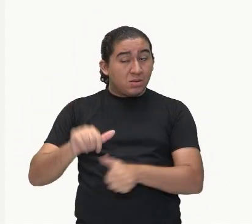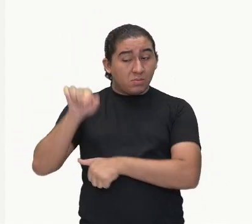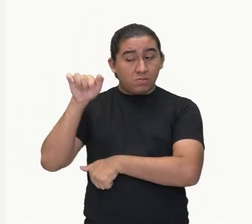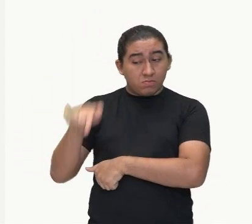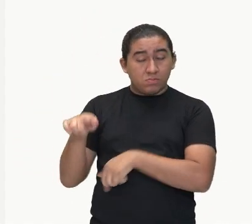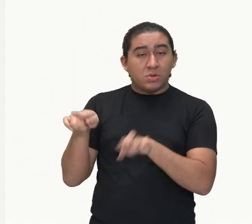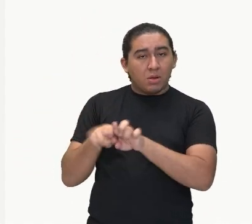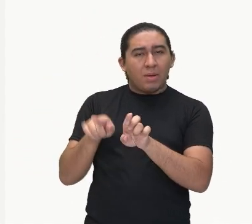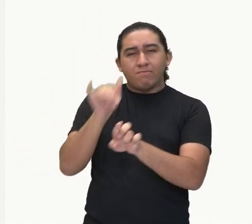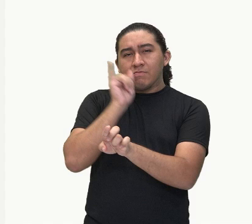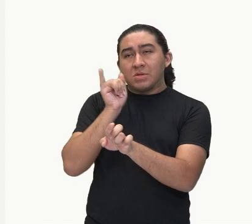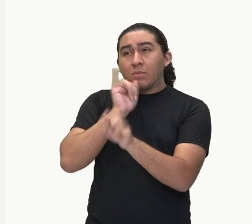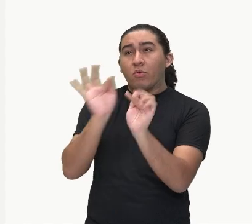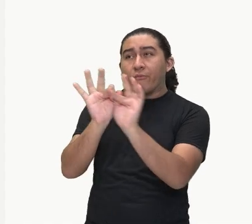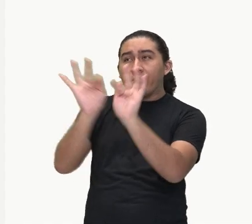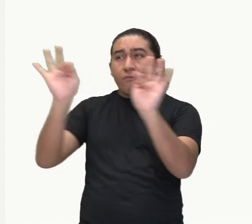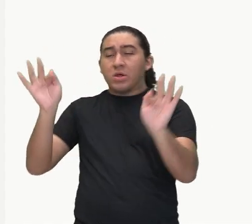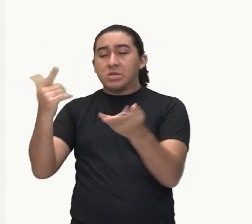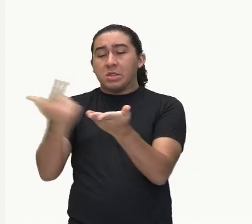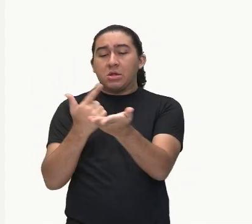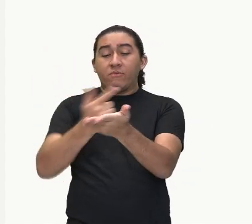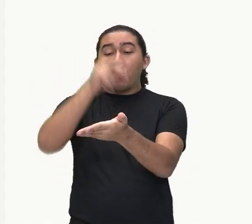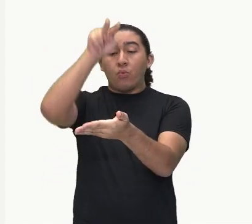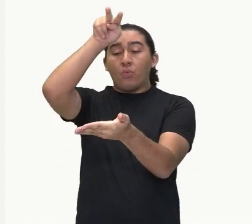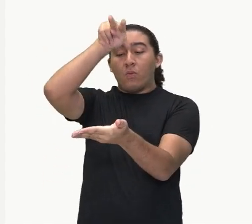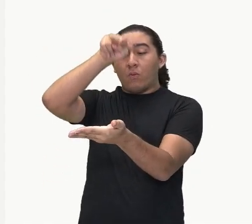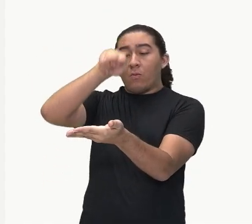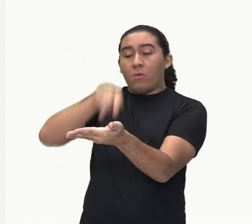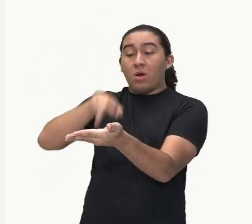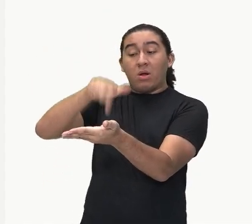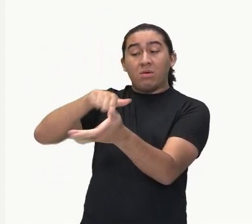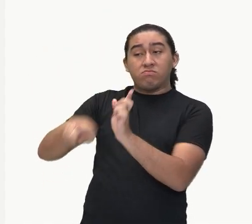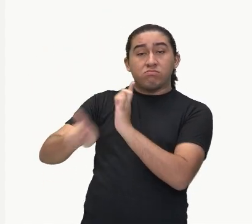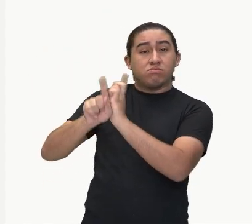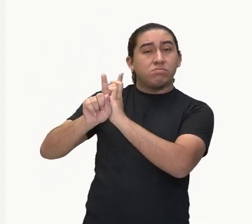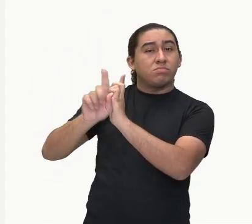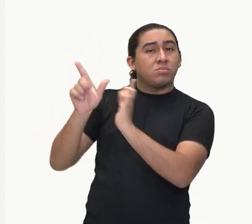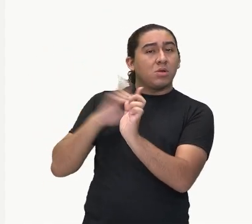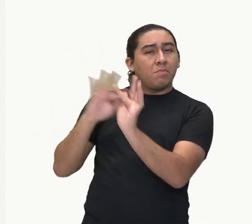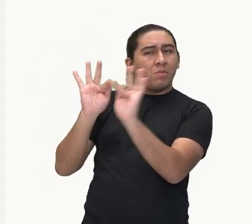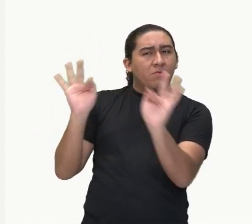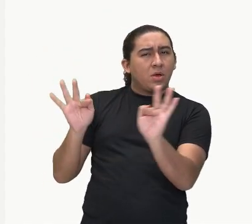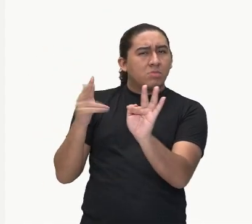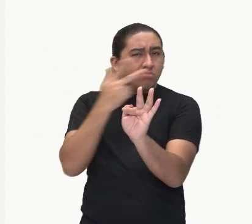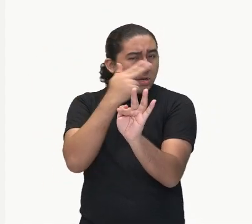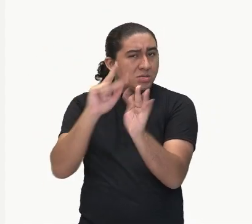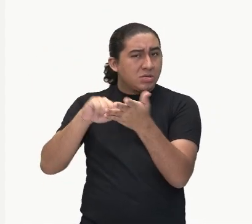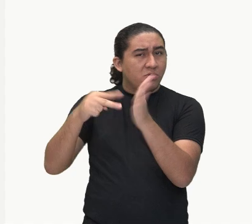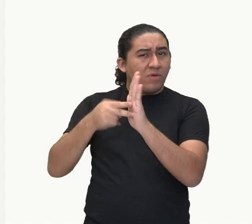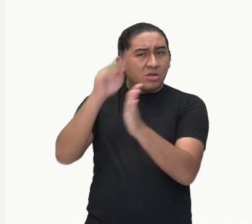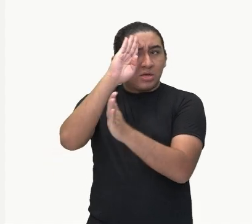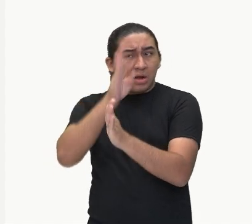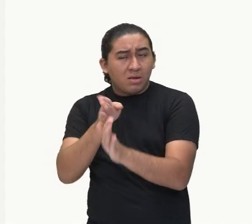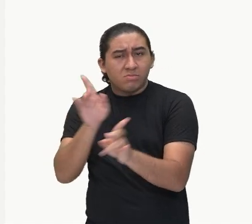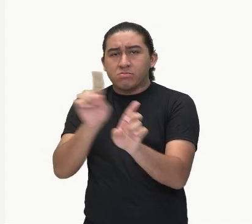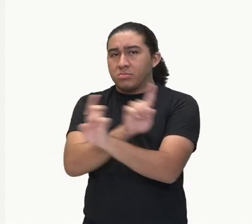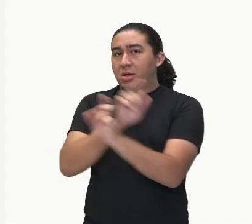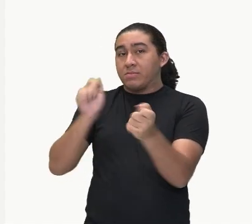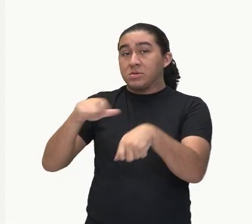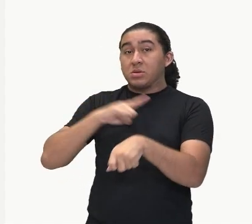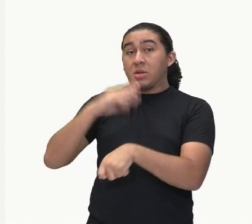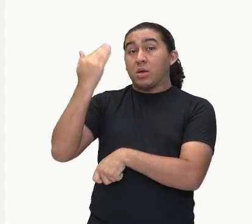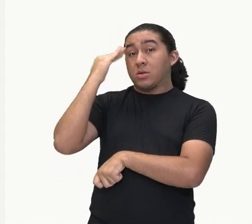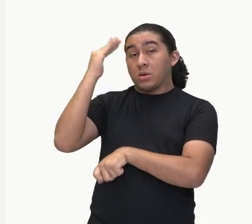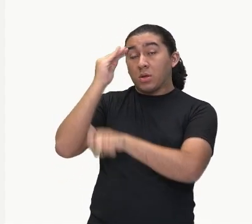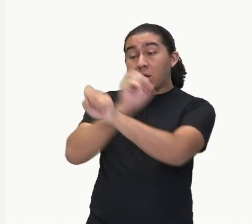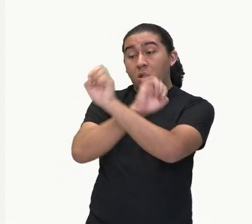de repente vai ter algo ali subentendido que você, né, que vai tentar